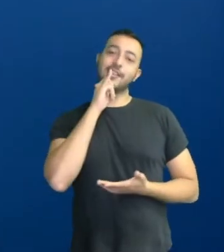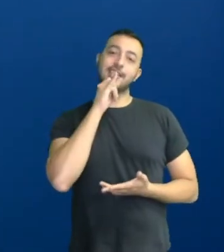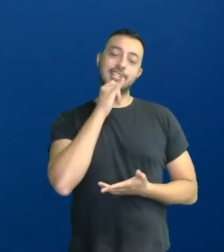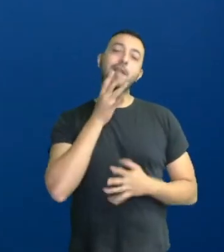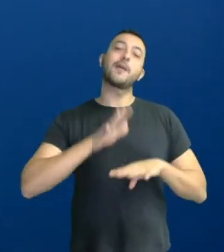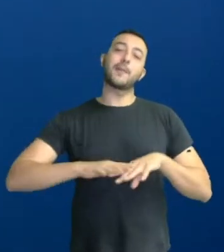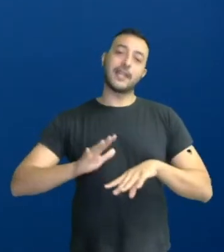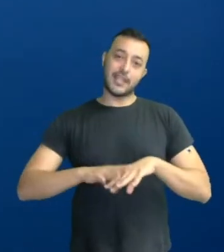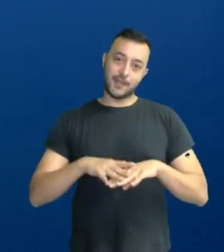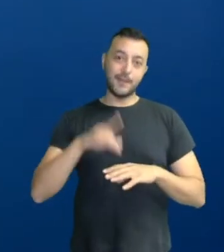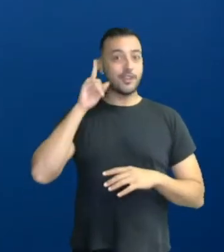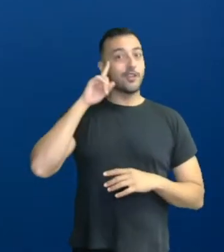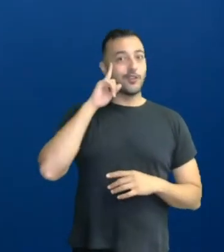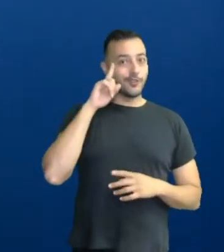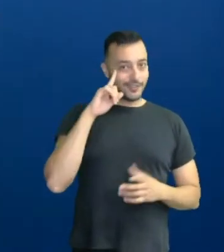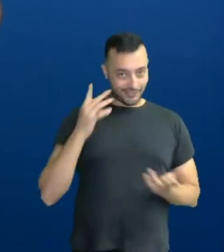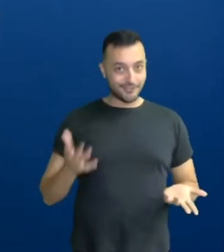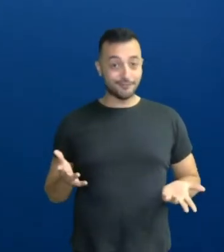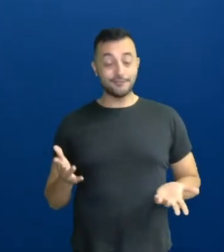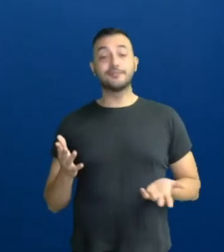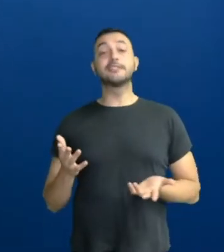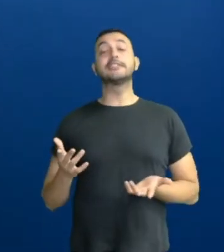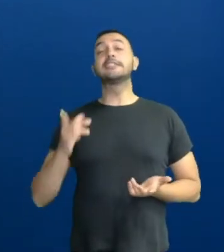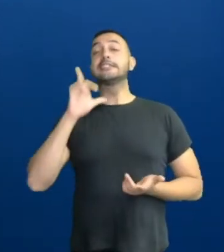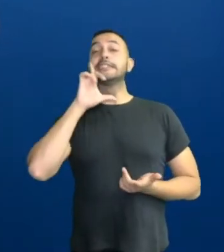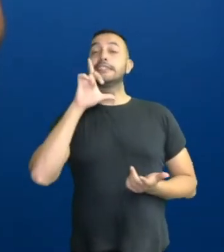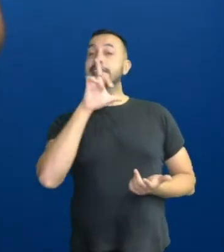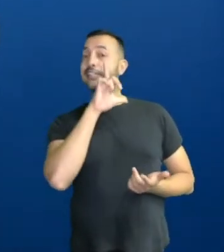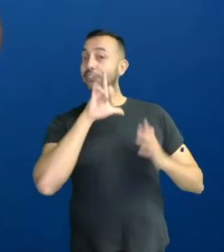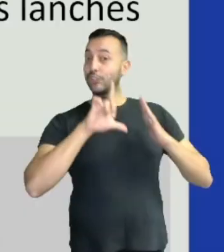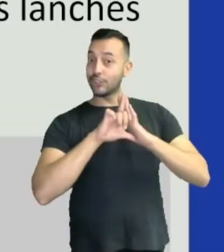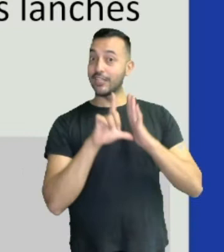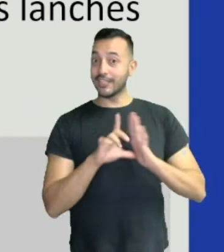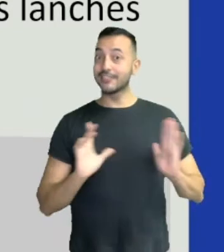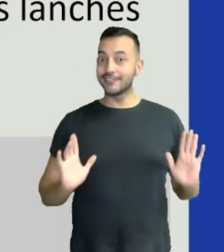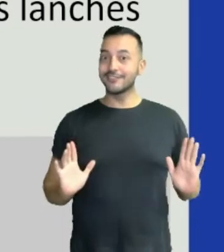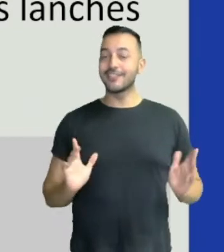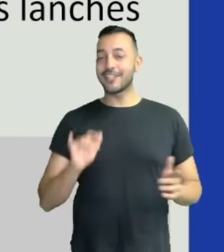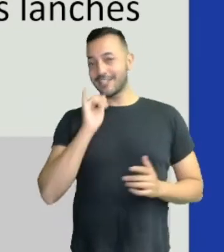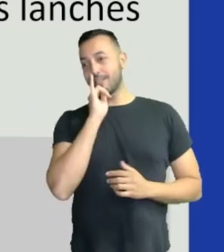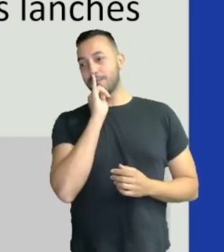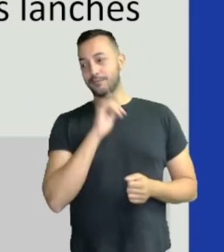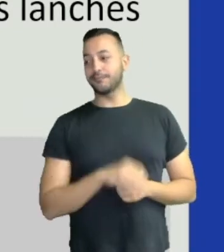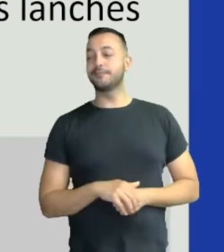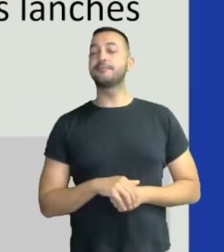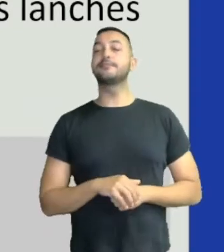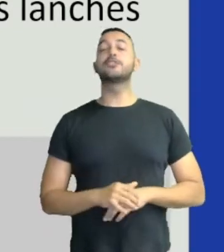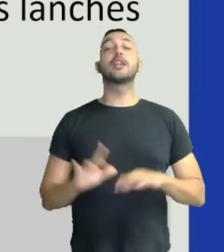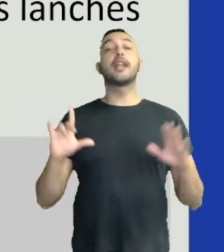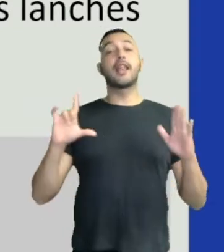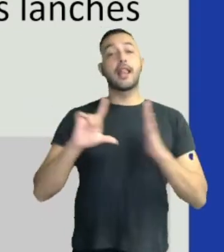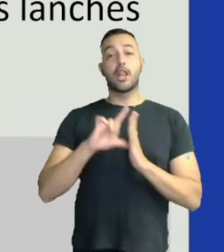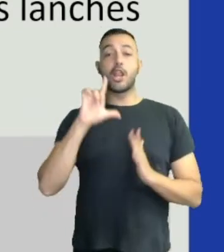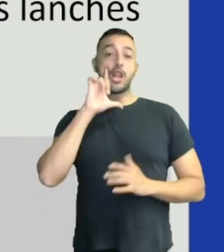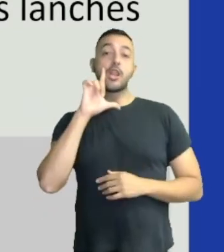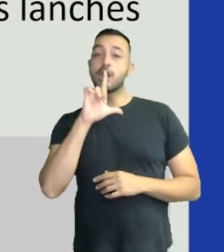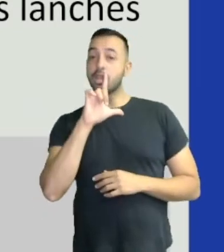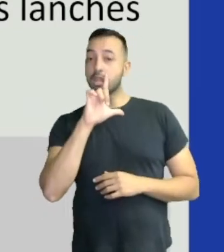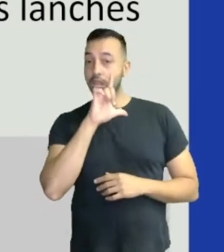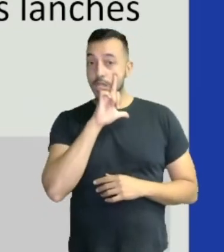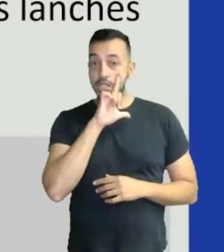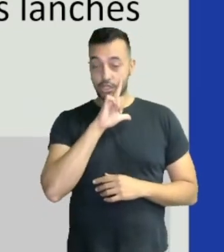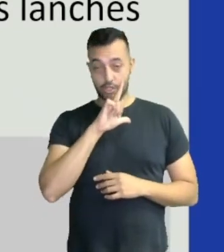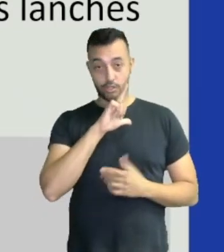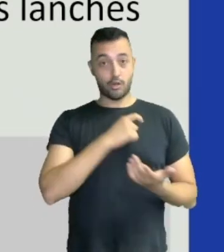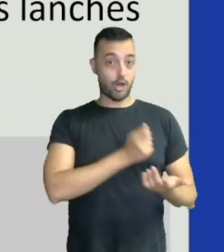utilizado a matemática no nosso dia a dia, né? Na lanchonete. Então, vê só, vê esse exemplo. Numa lanchonete, o